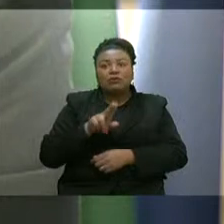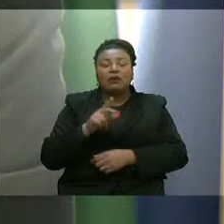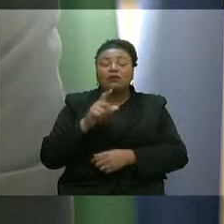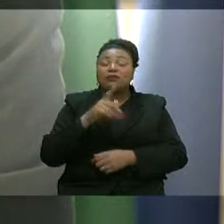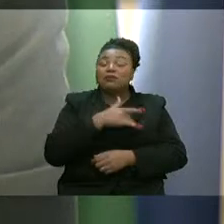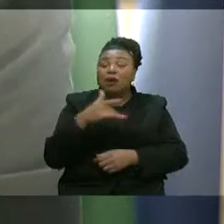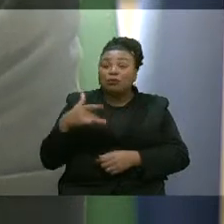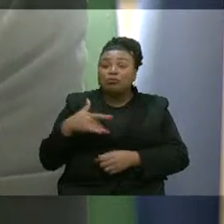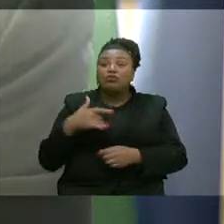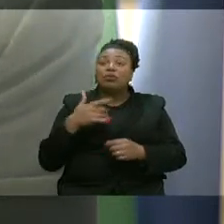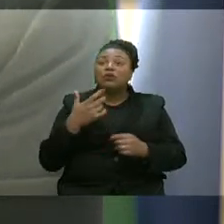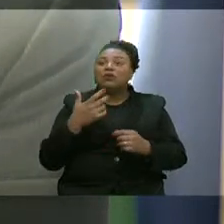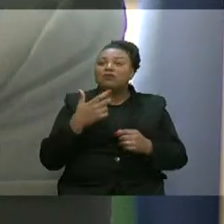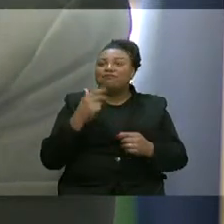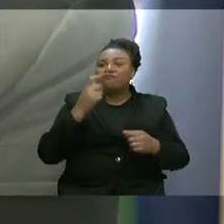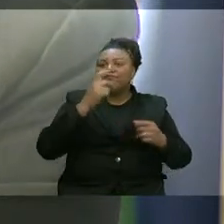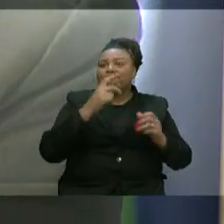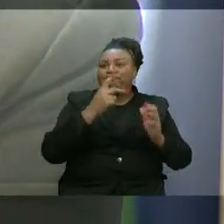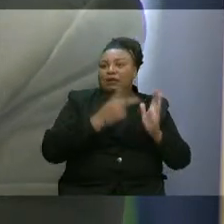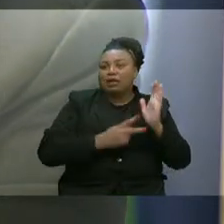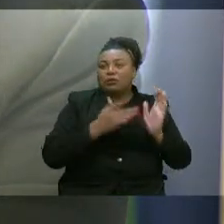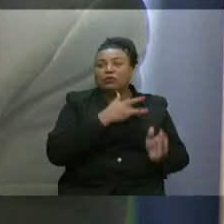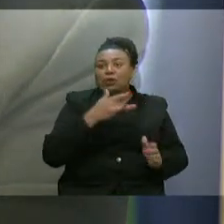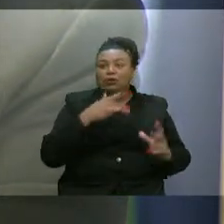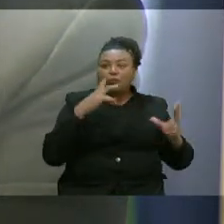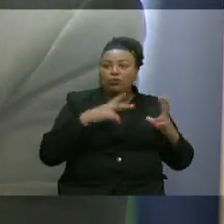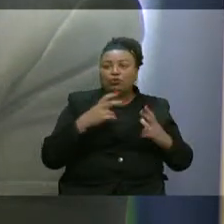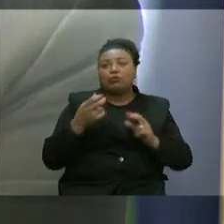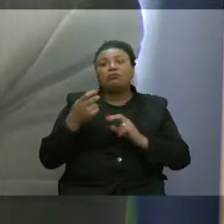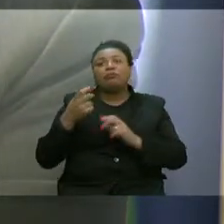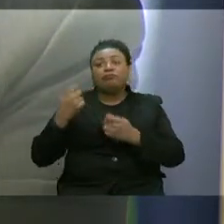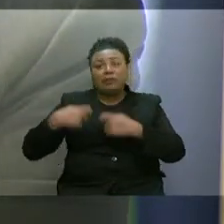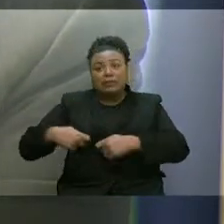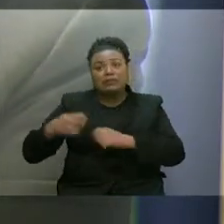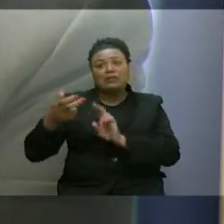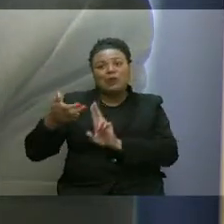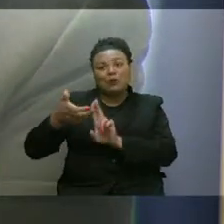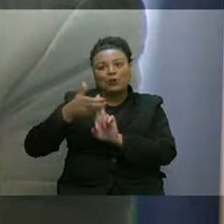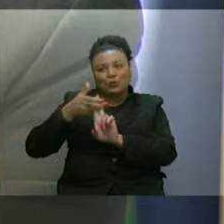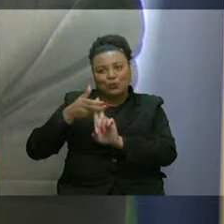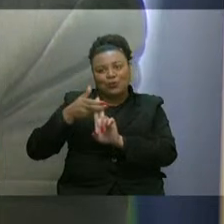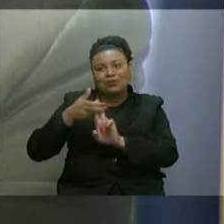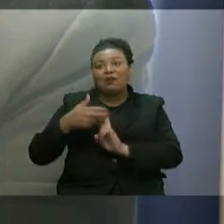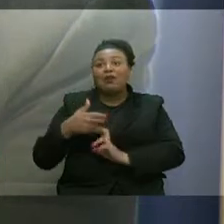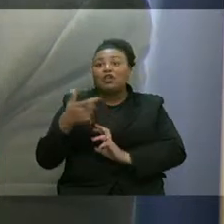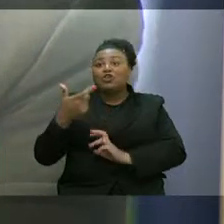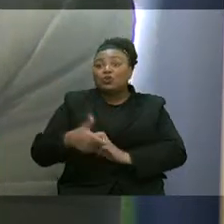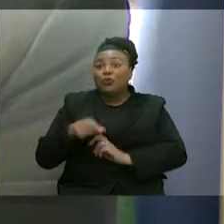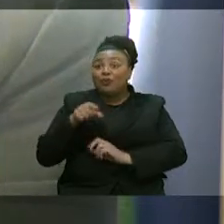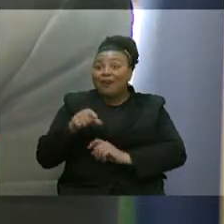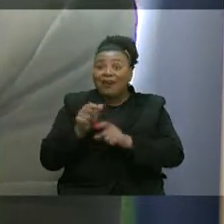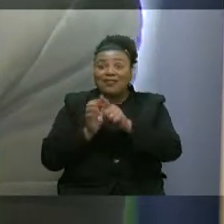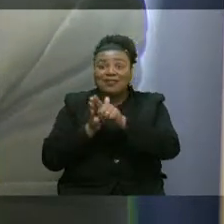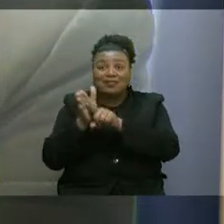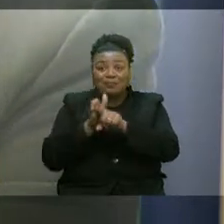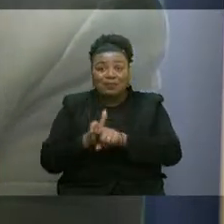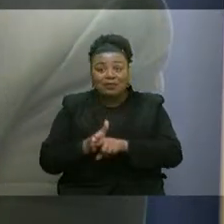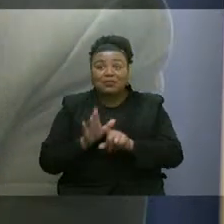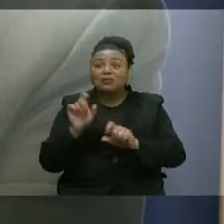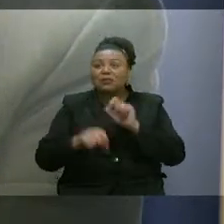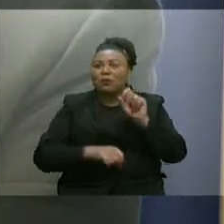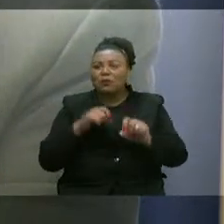é dependente de alguma forma do SUS. E, mais uma vez, essa pesquisa